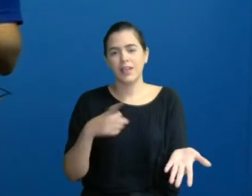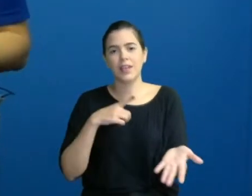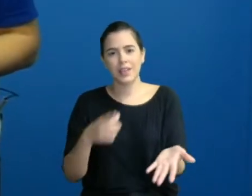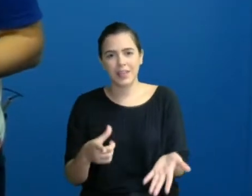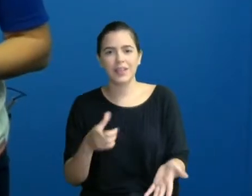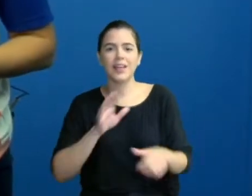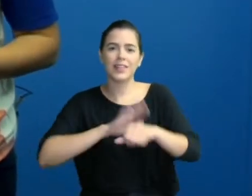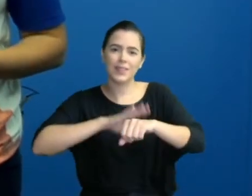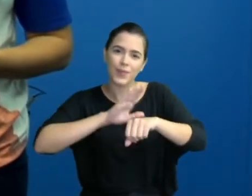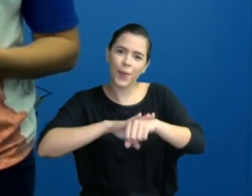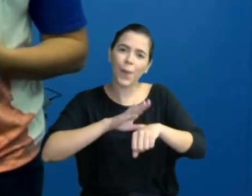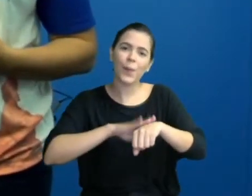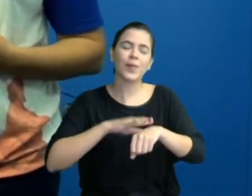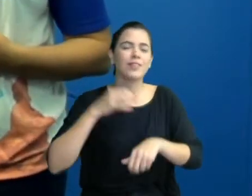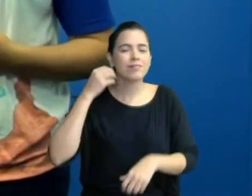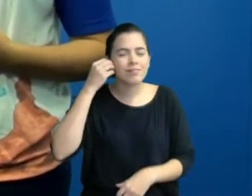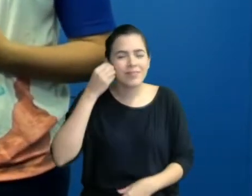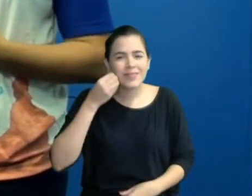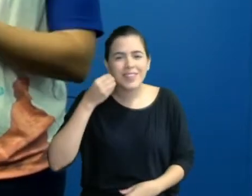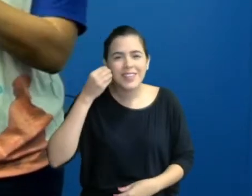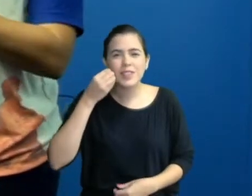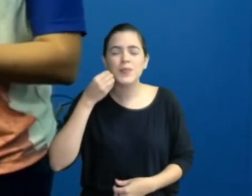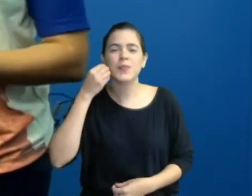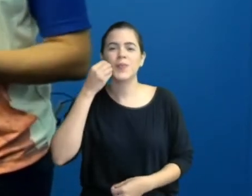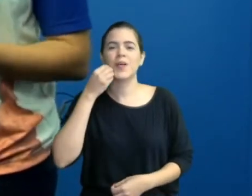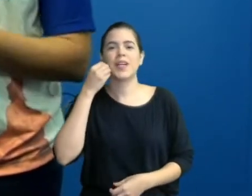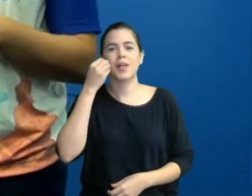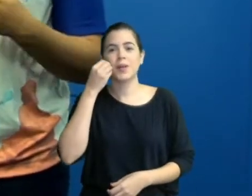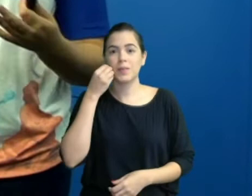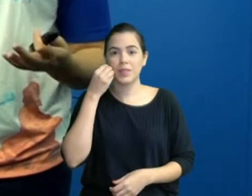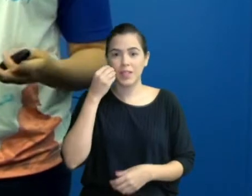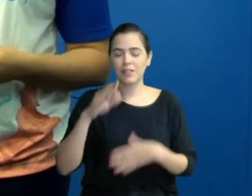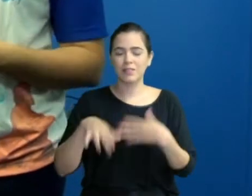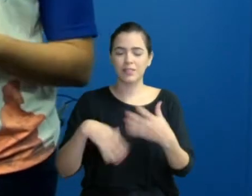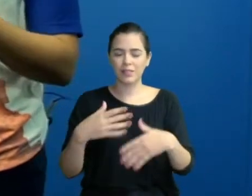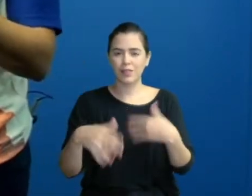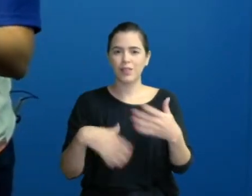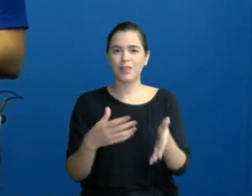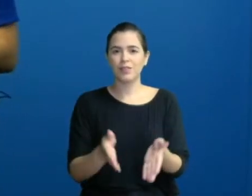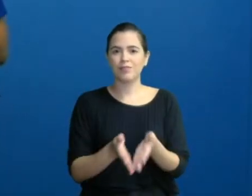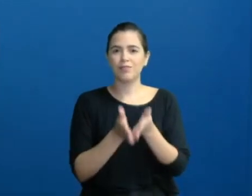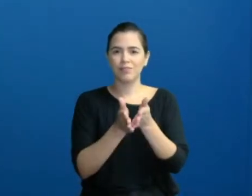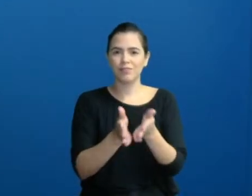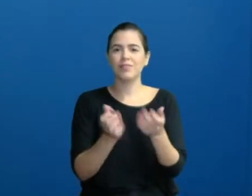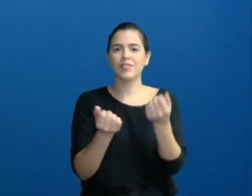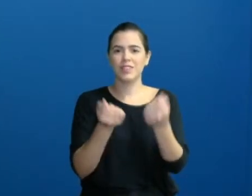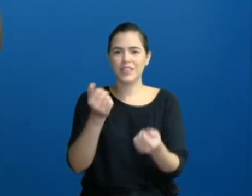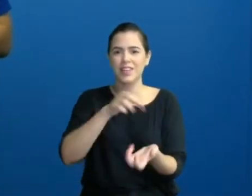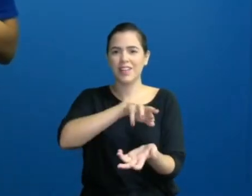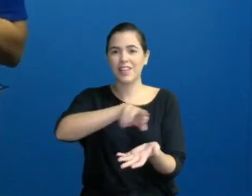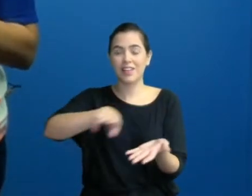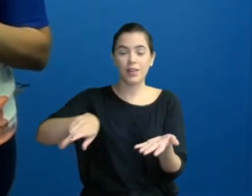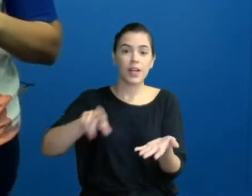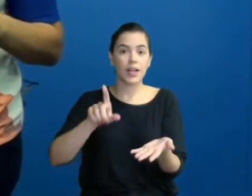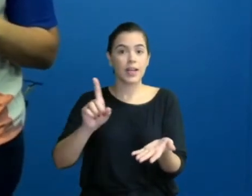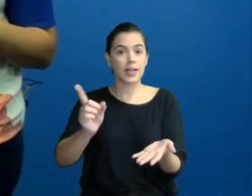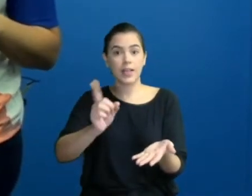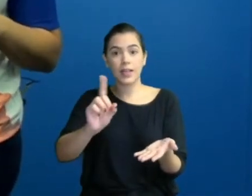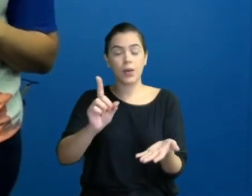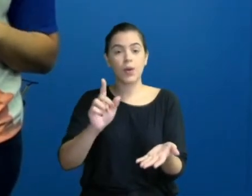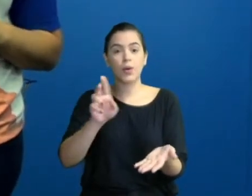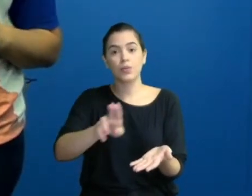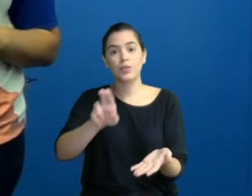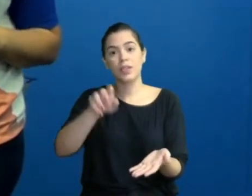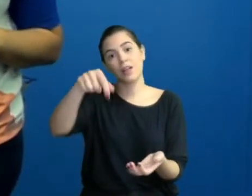de desfrutar dessa evolução, né, das embarcações, desse meio de transporte, que não é tão